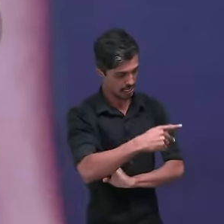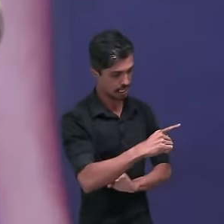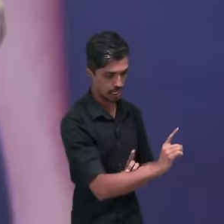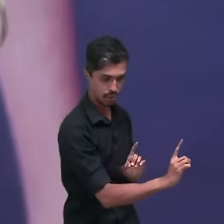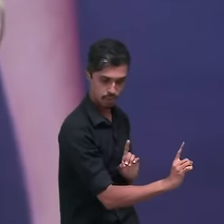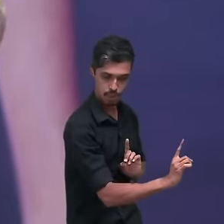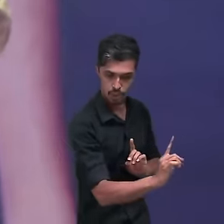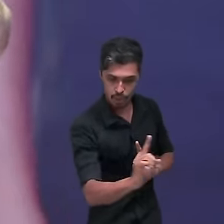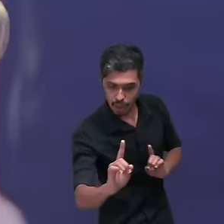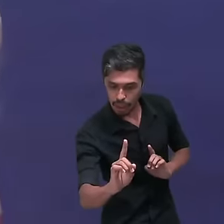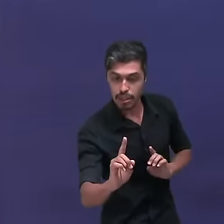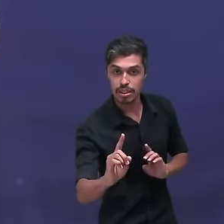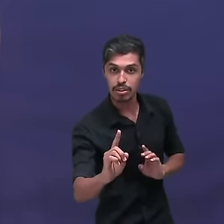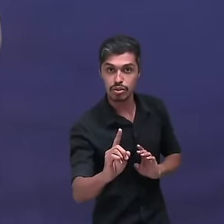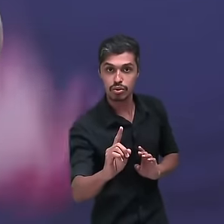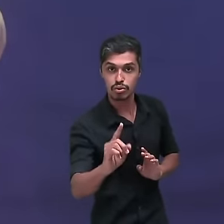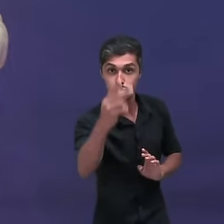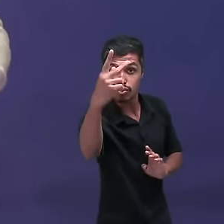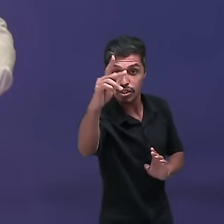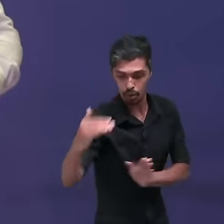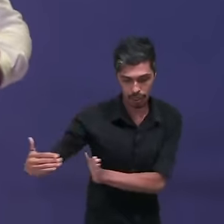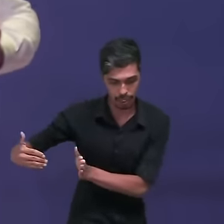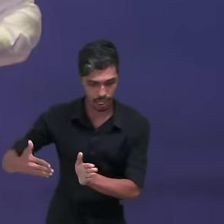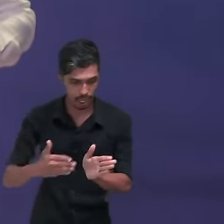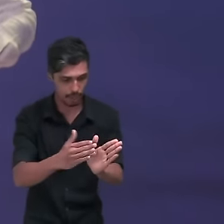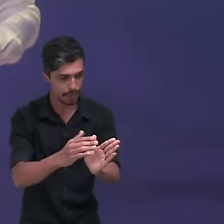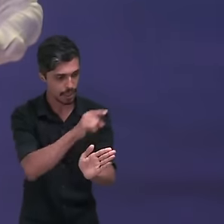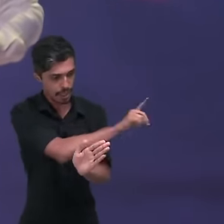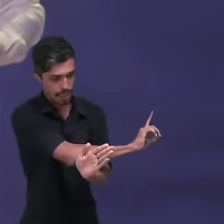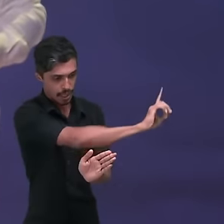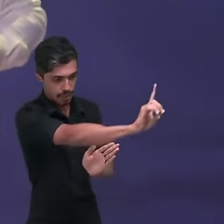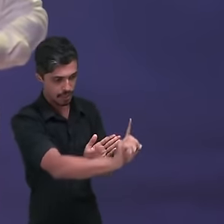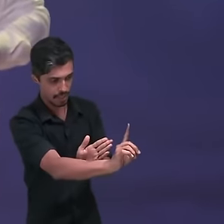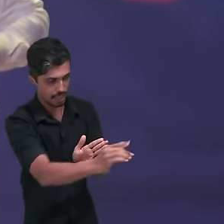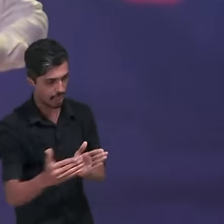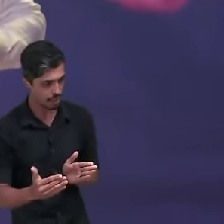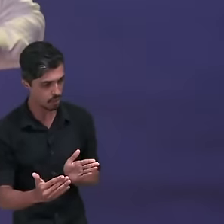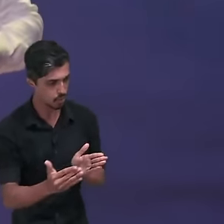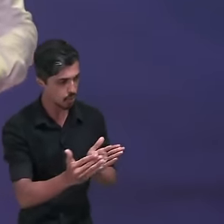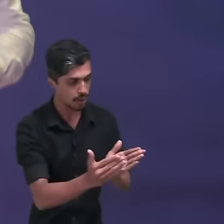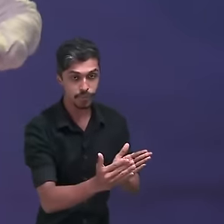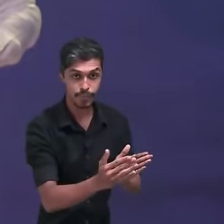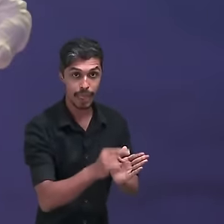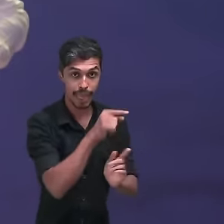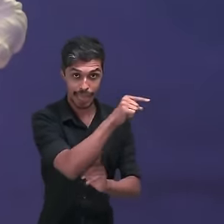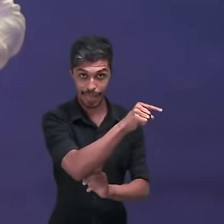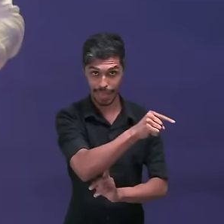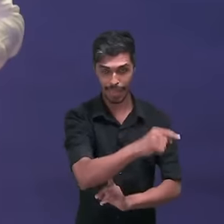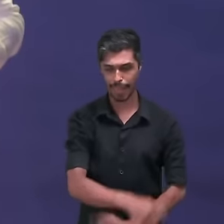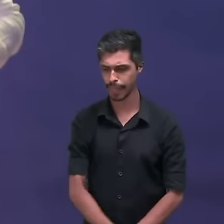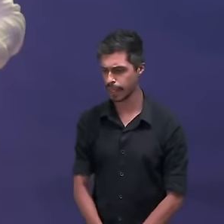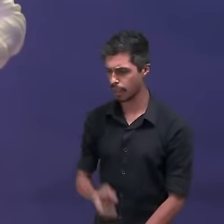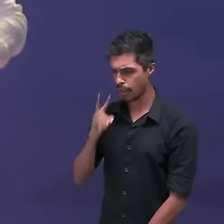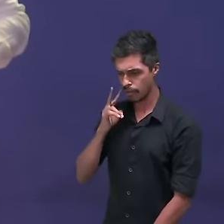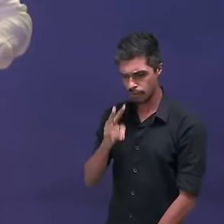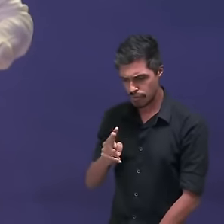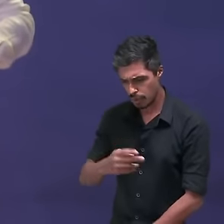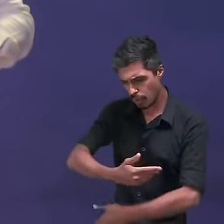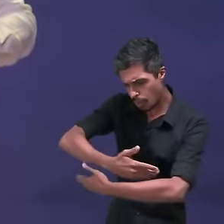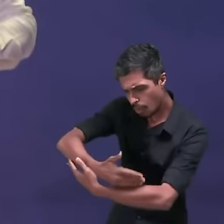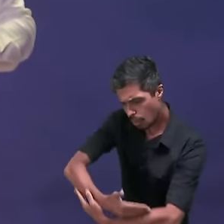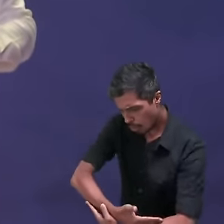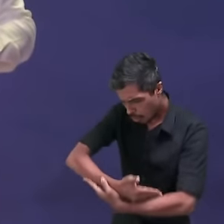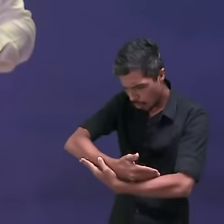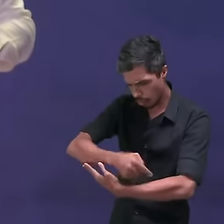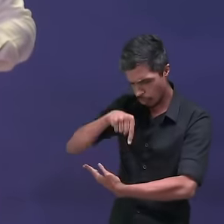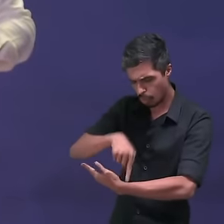A filha do Faraó pegou no seu colo, nas suas mãos, um escravo,